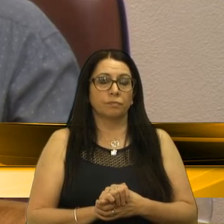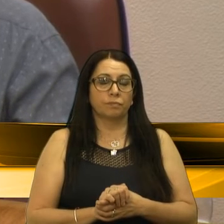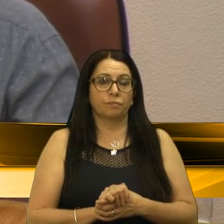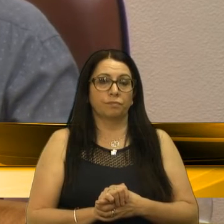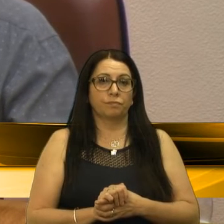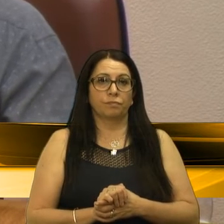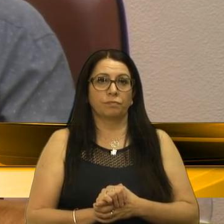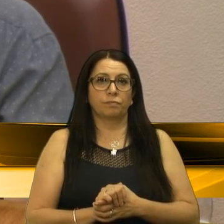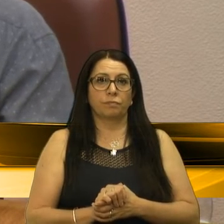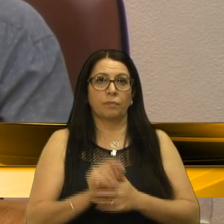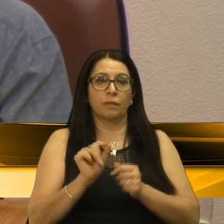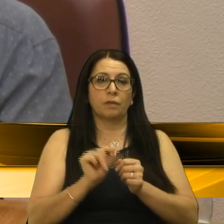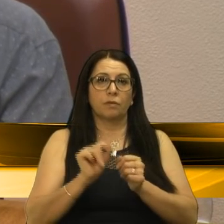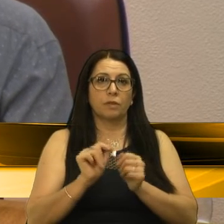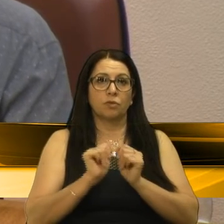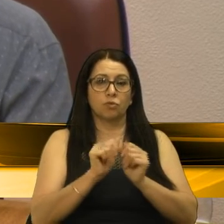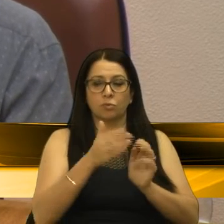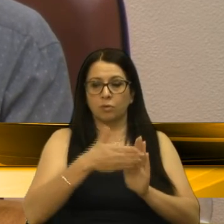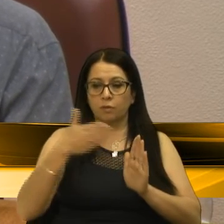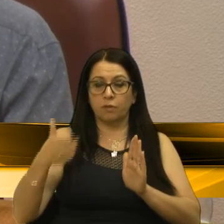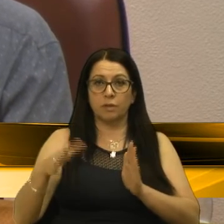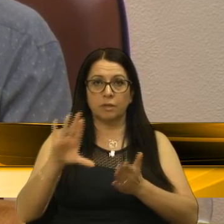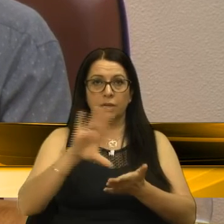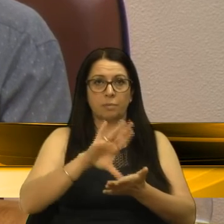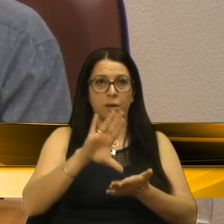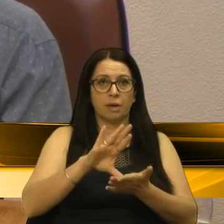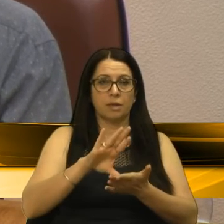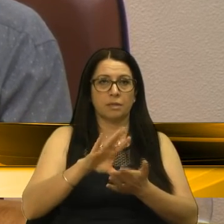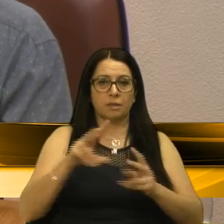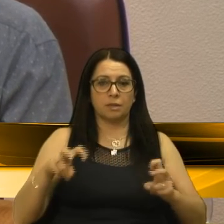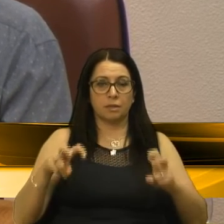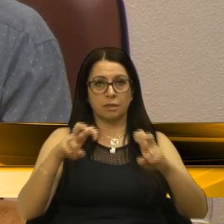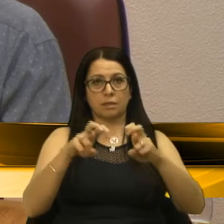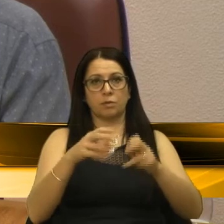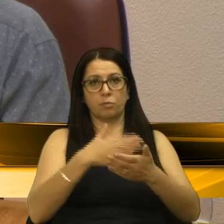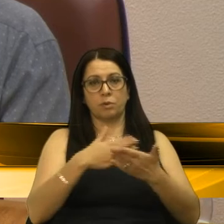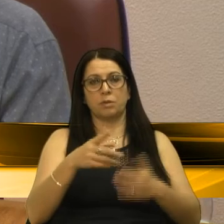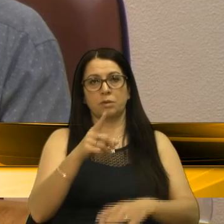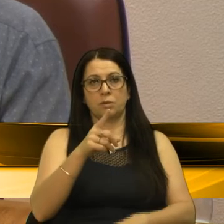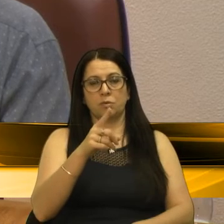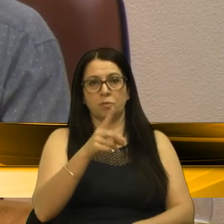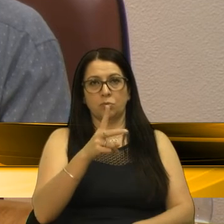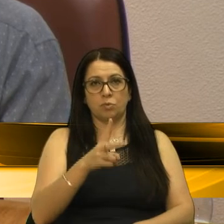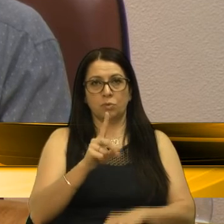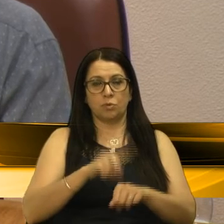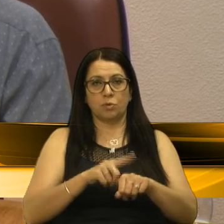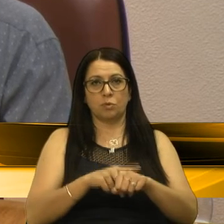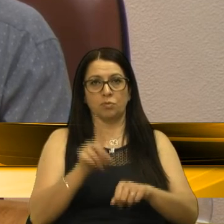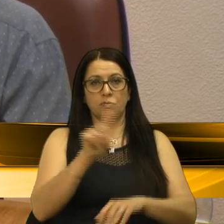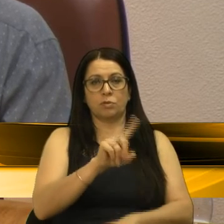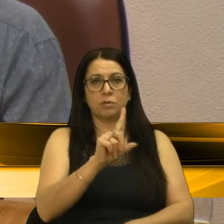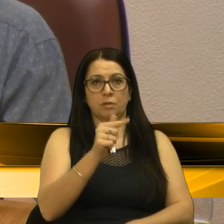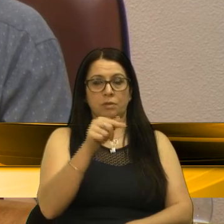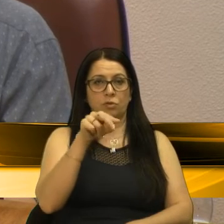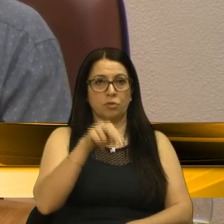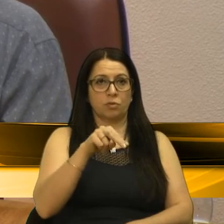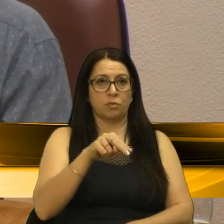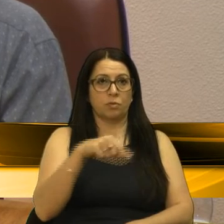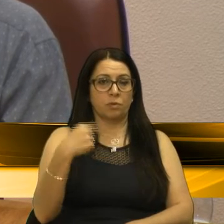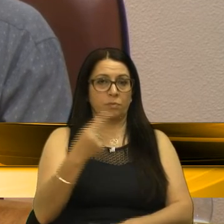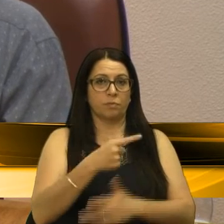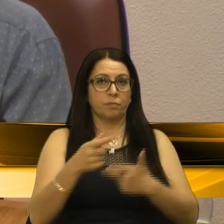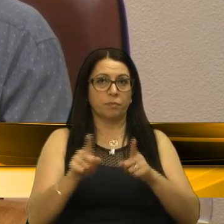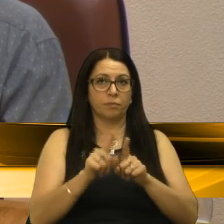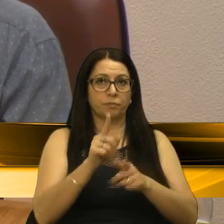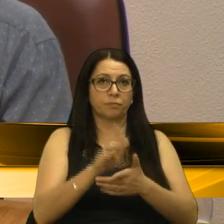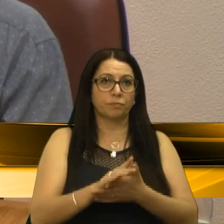a ser realizada ao lado da Praça Central da cidade, a partir das 12 horas do dia 17/11. Ademais, almeja-se